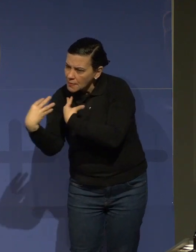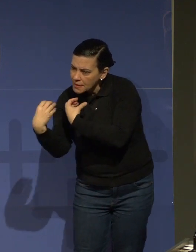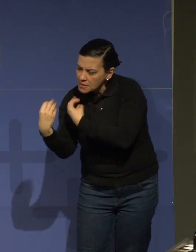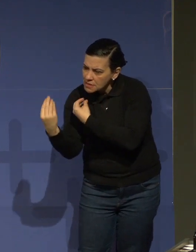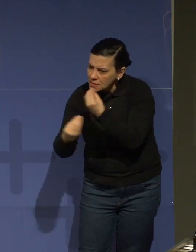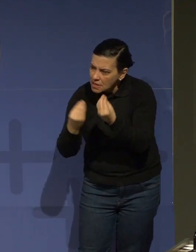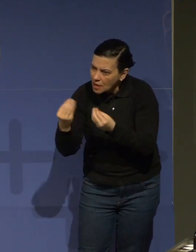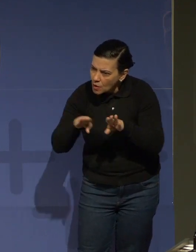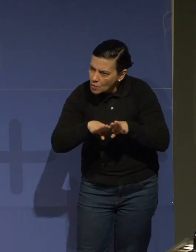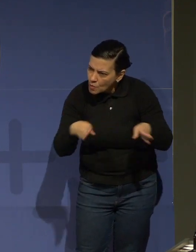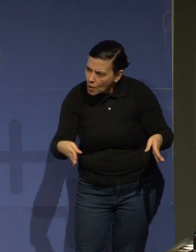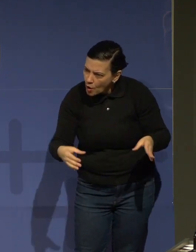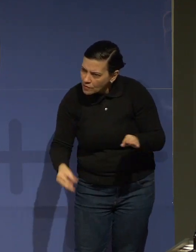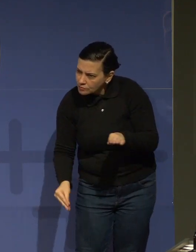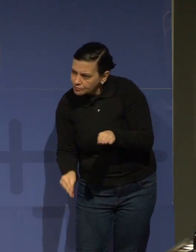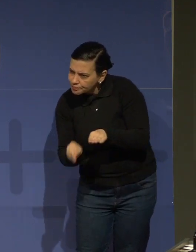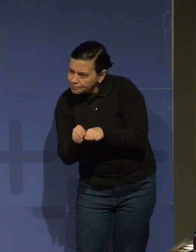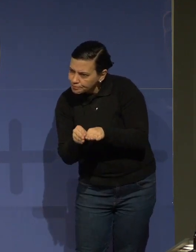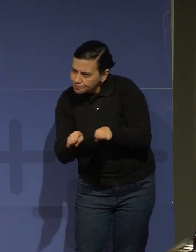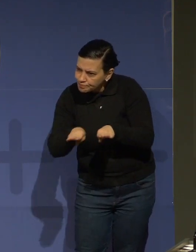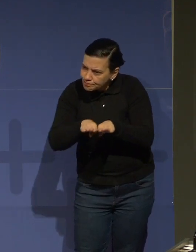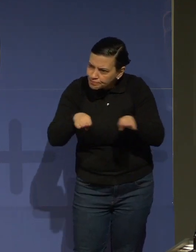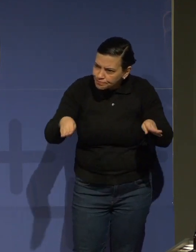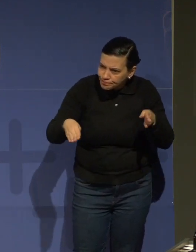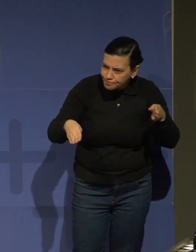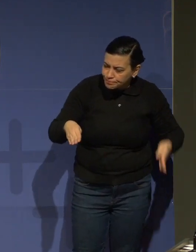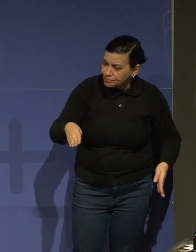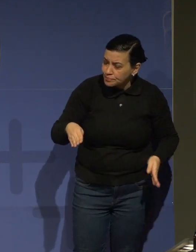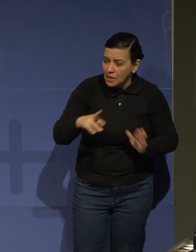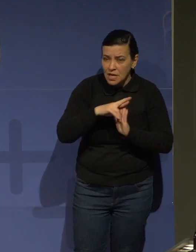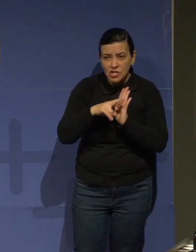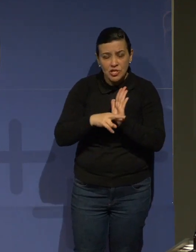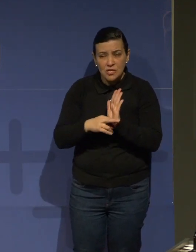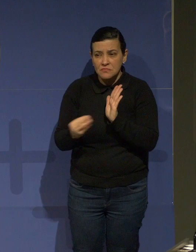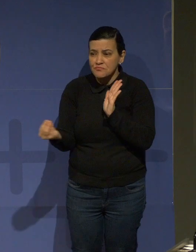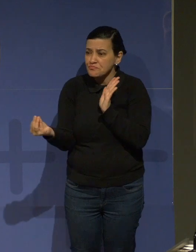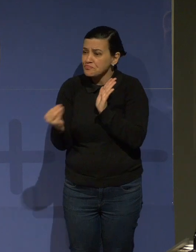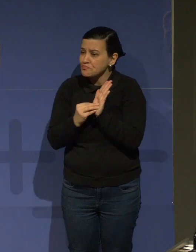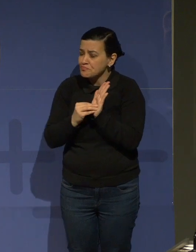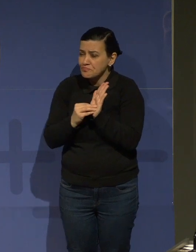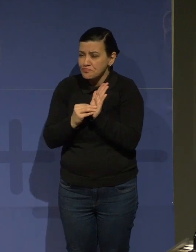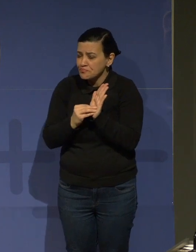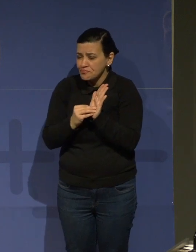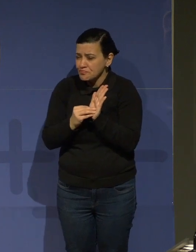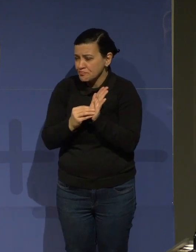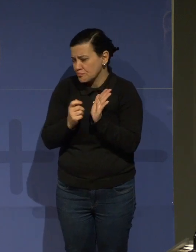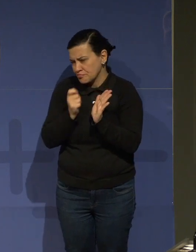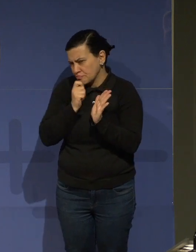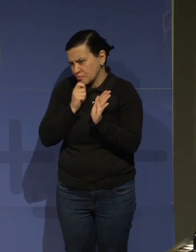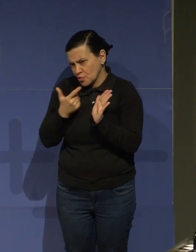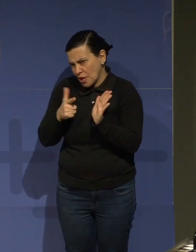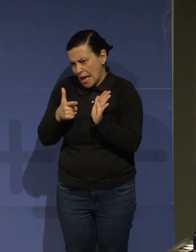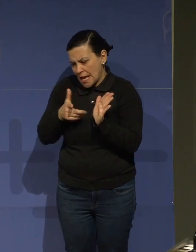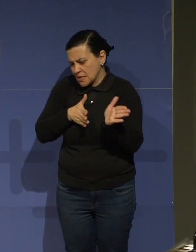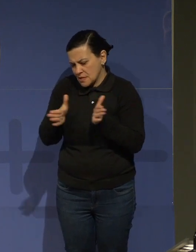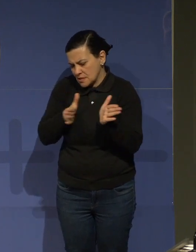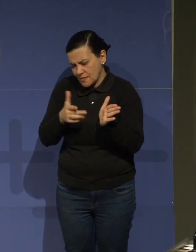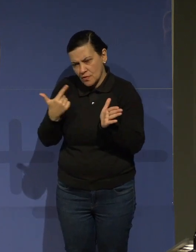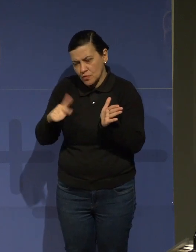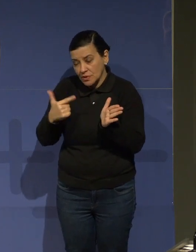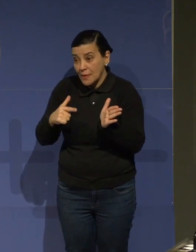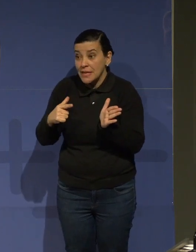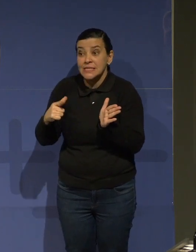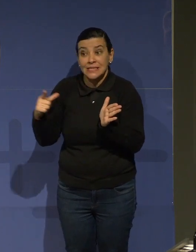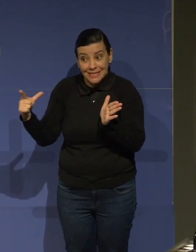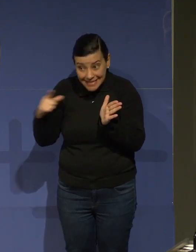móvel, as diretrizes, em algum momento, não existem diretrizes de como montar imóveis acessíveis, é claro. Mas se elas existissem,